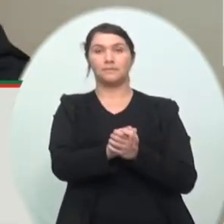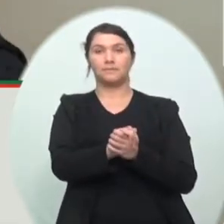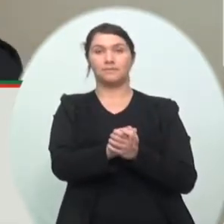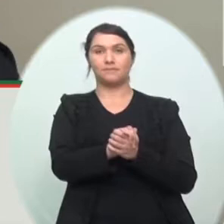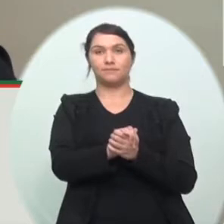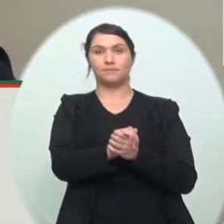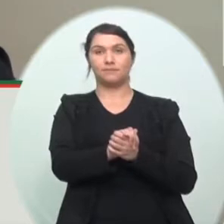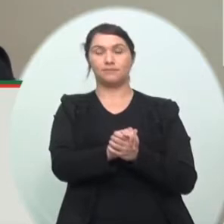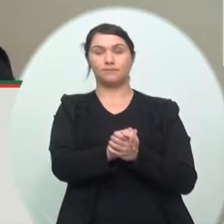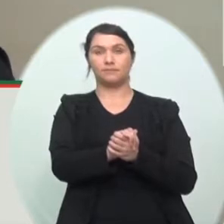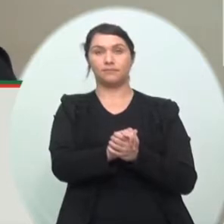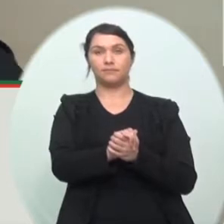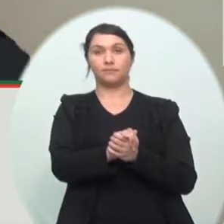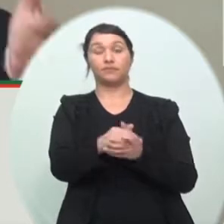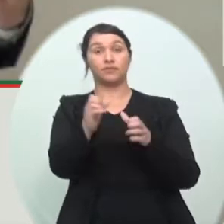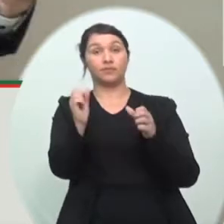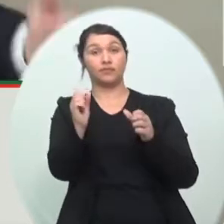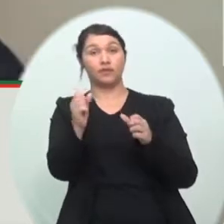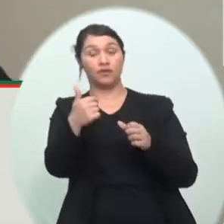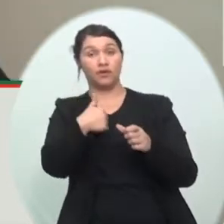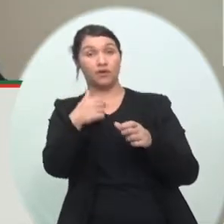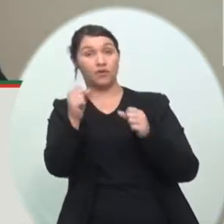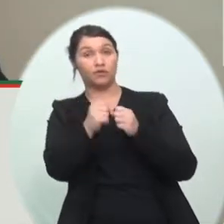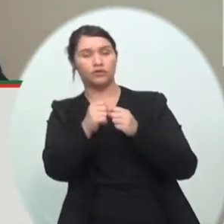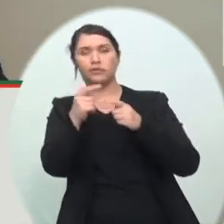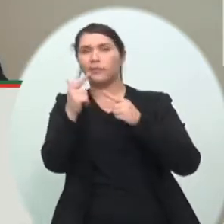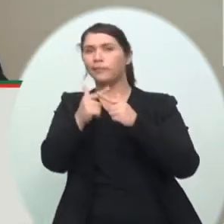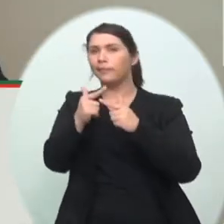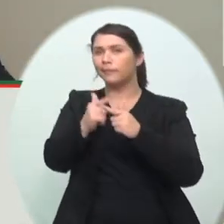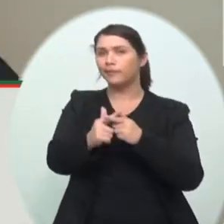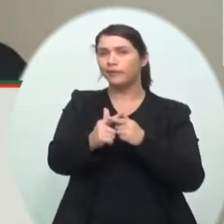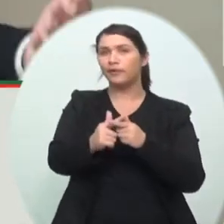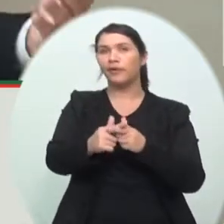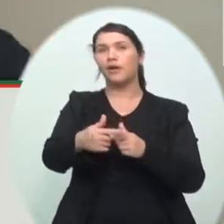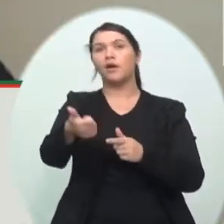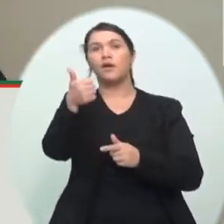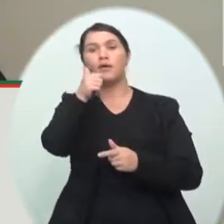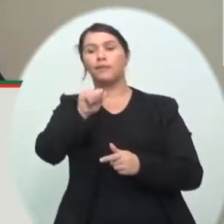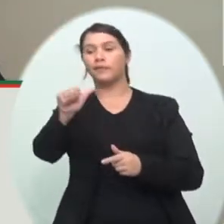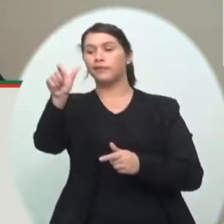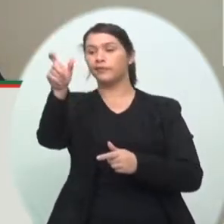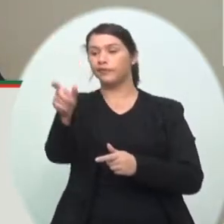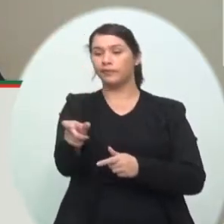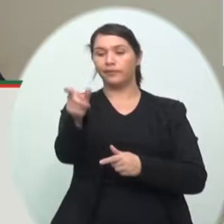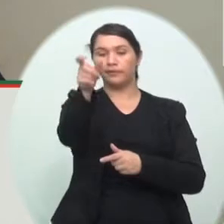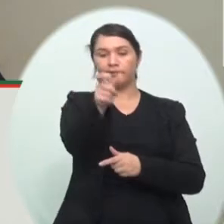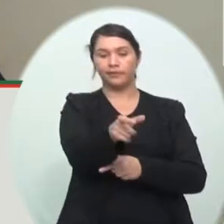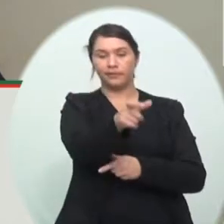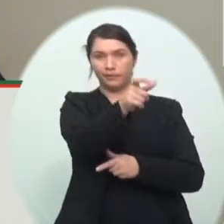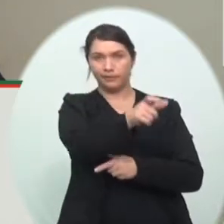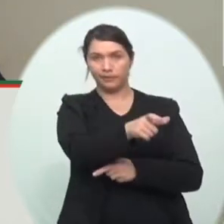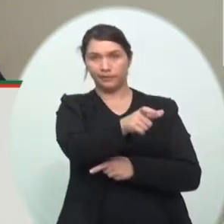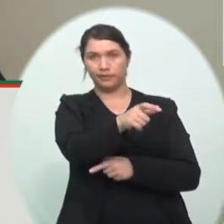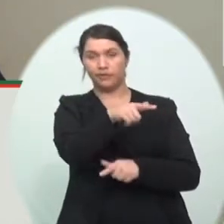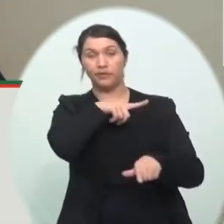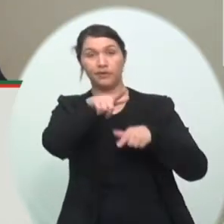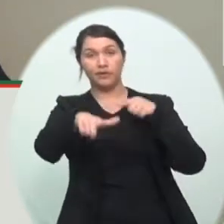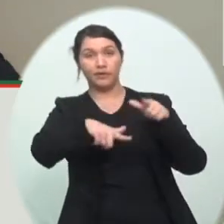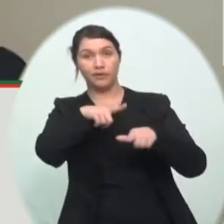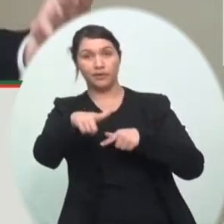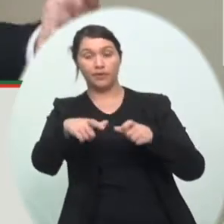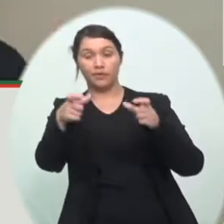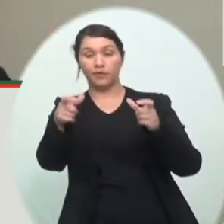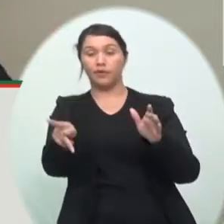vem a pedido de várias higienizadoras das unidades de saúde, na qual cumprimento a todos os presentes, em